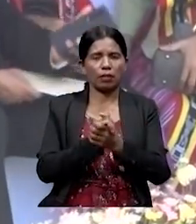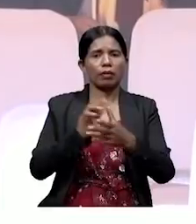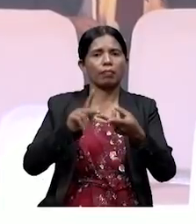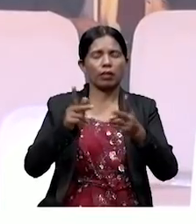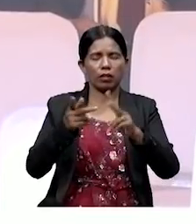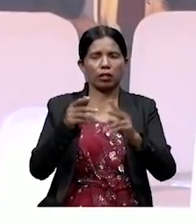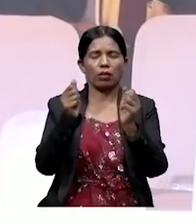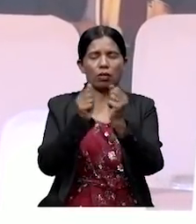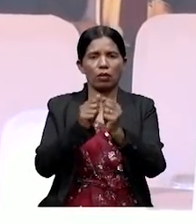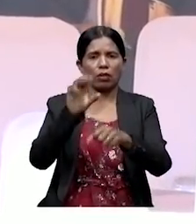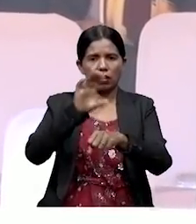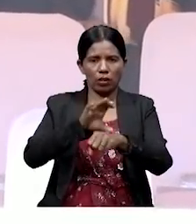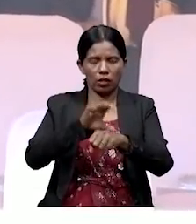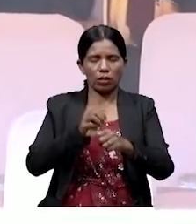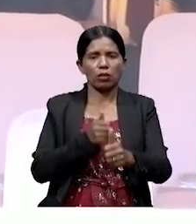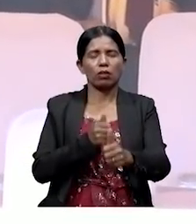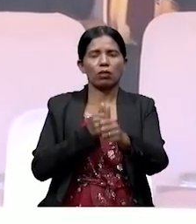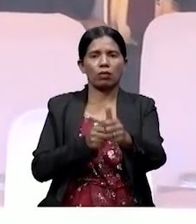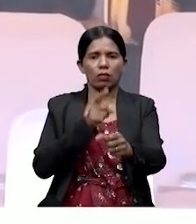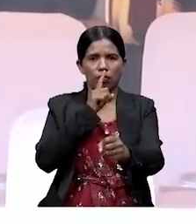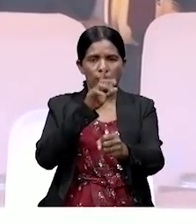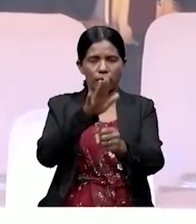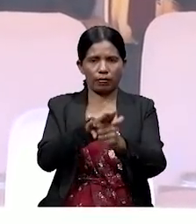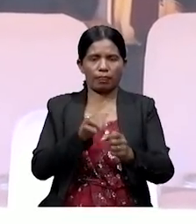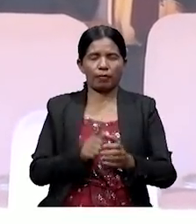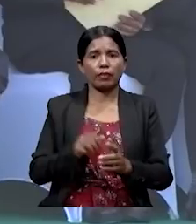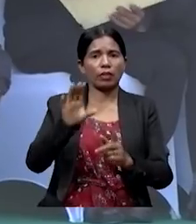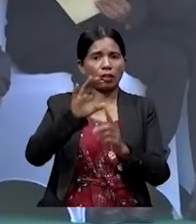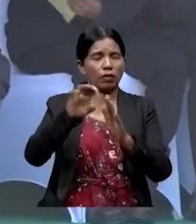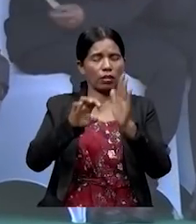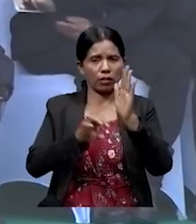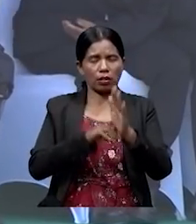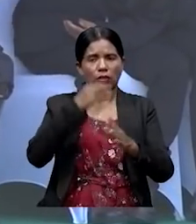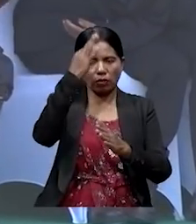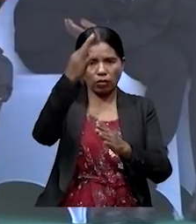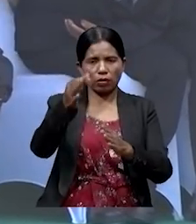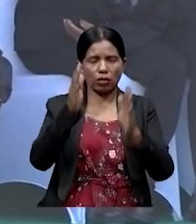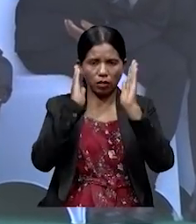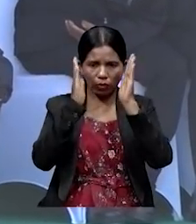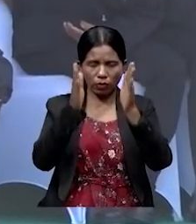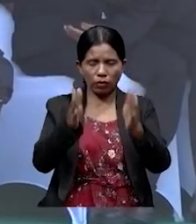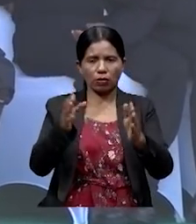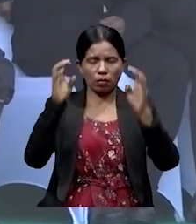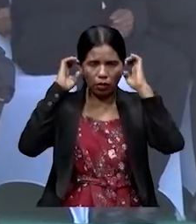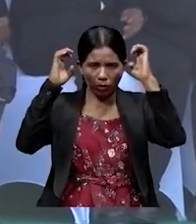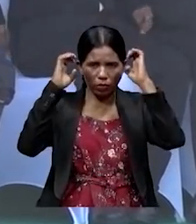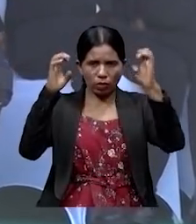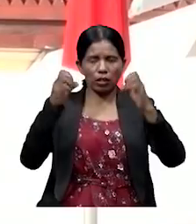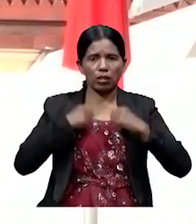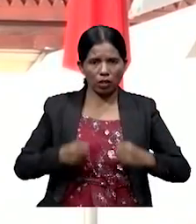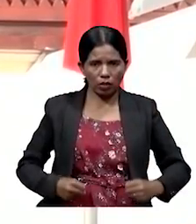o igreja, tuir concordata. Chefe Estado ne hateten ba oense tau prioridade ba educação,